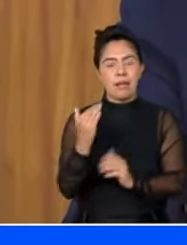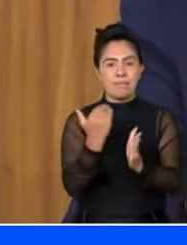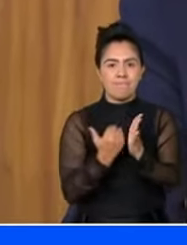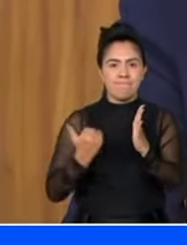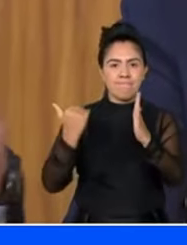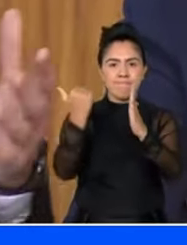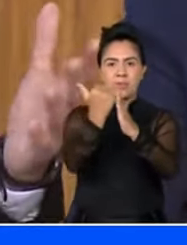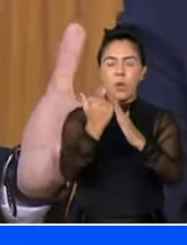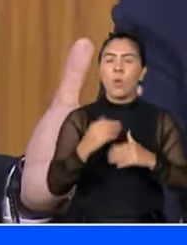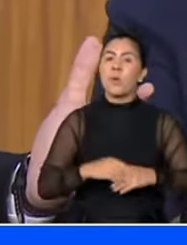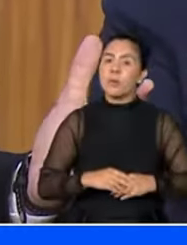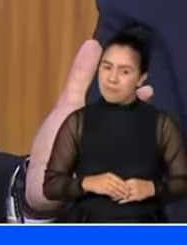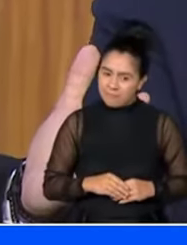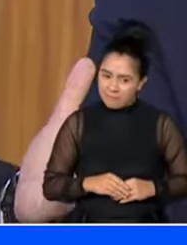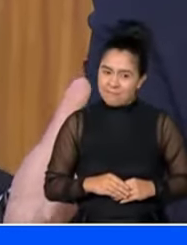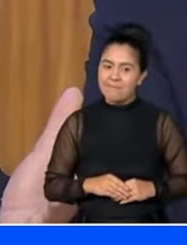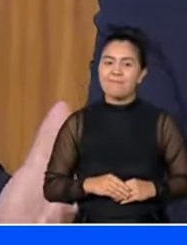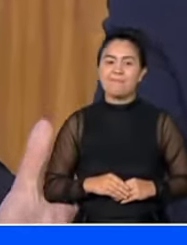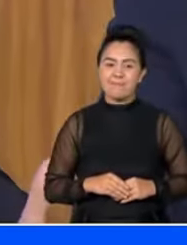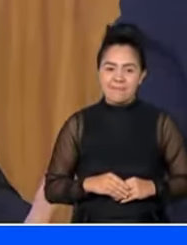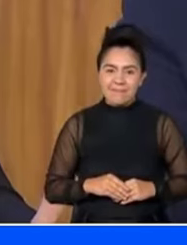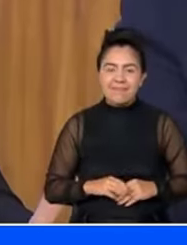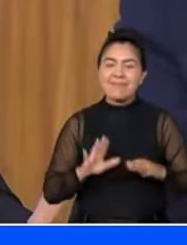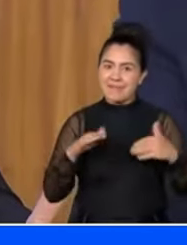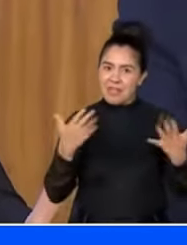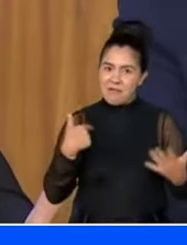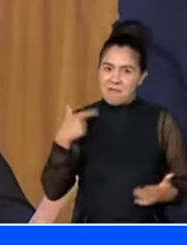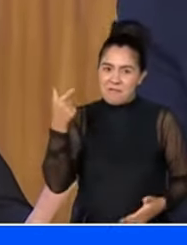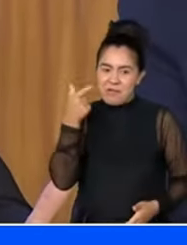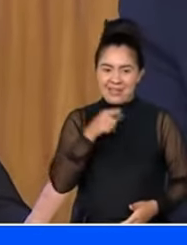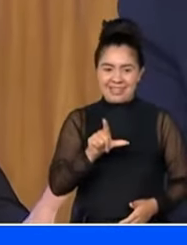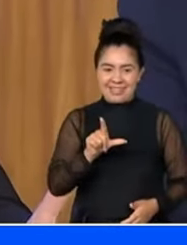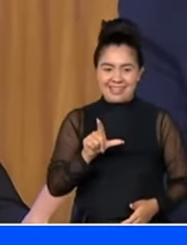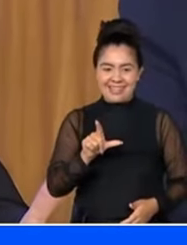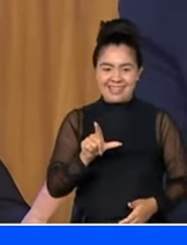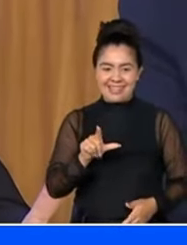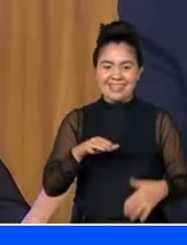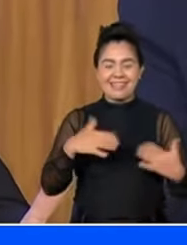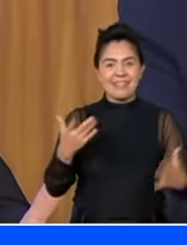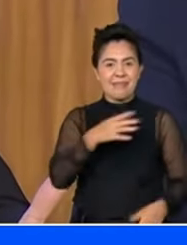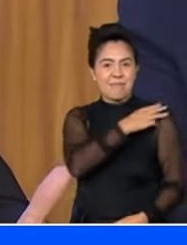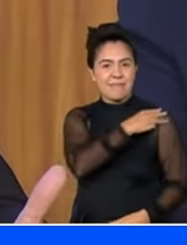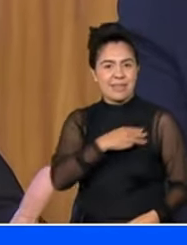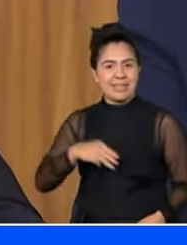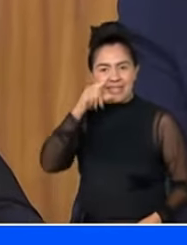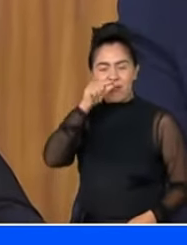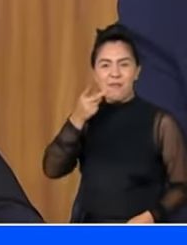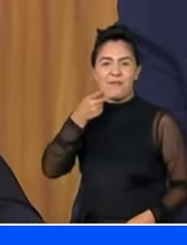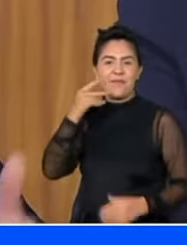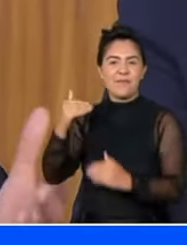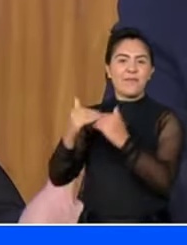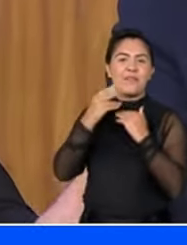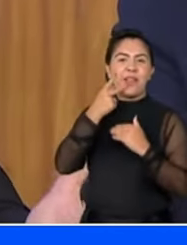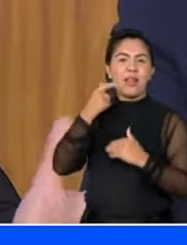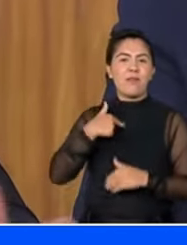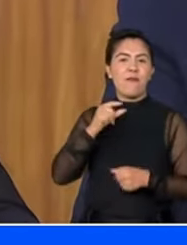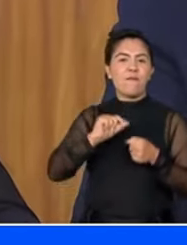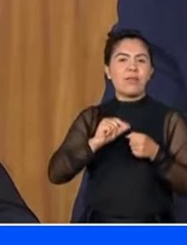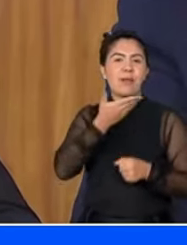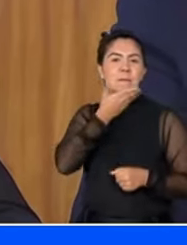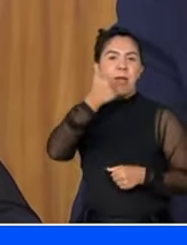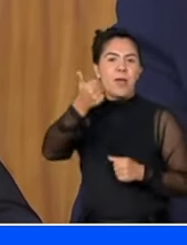Então, eu acho que acertei também aí nos negócios. O ministro Alckmin disse que eu fiz o melhor negócio do mundo. E eu já fiz uma colheita